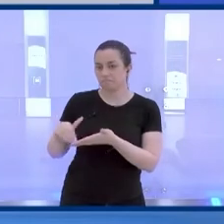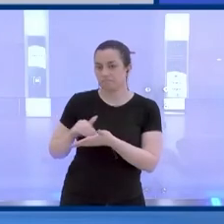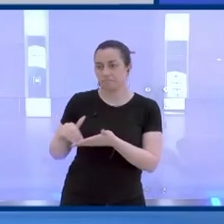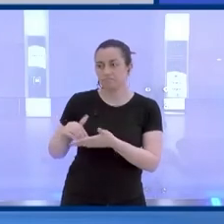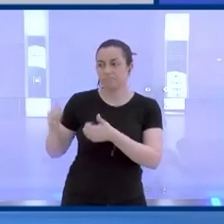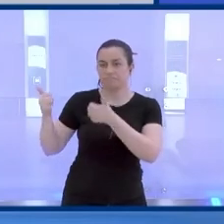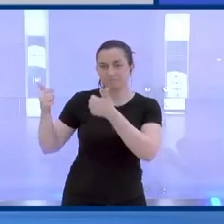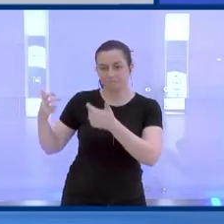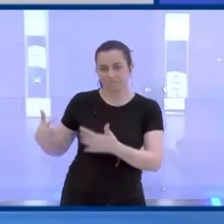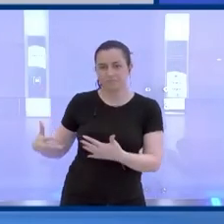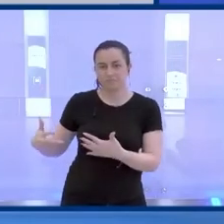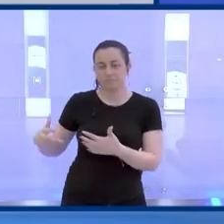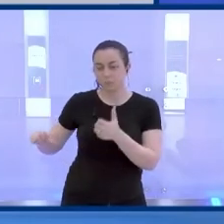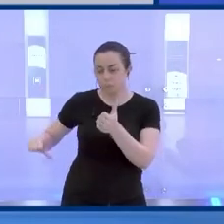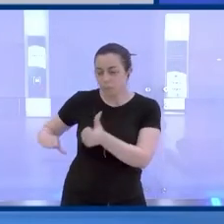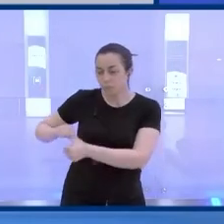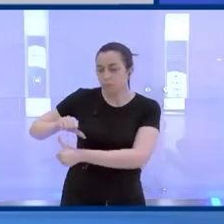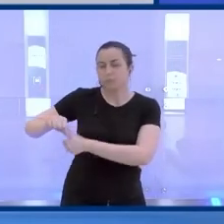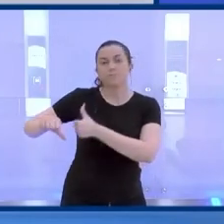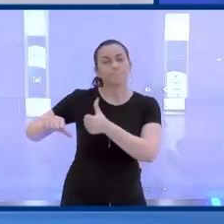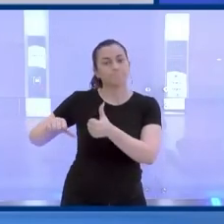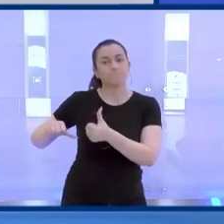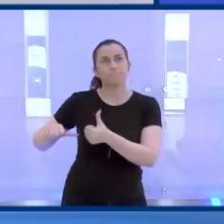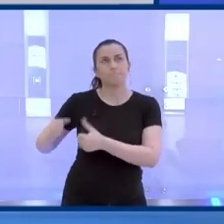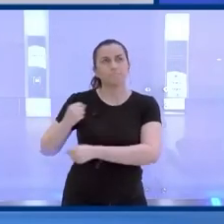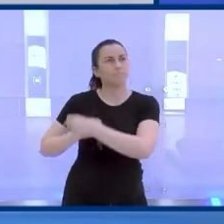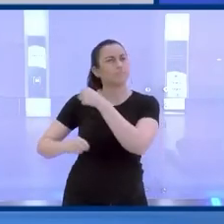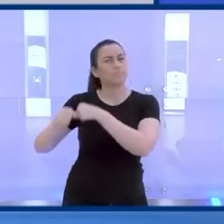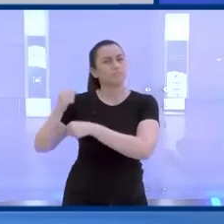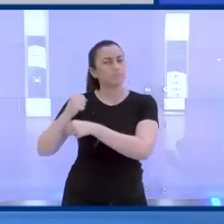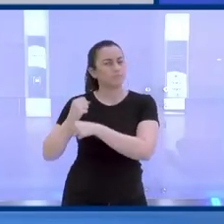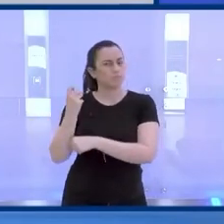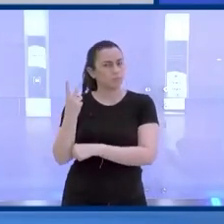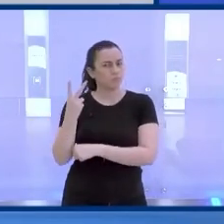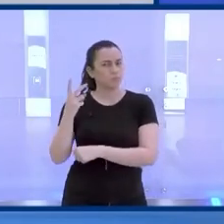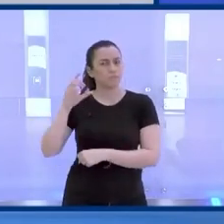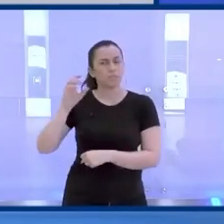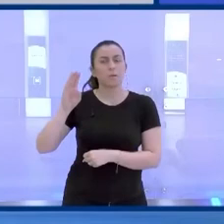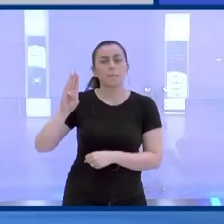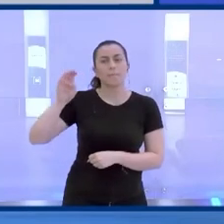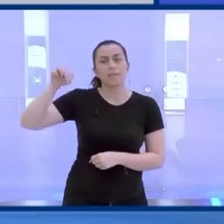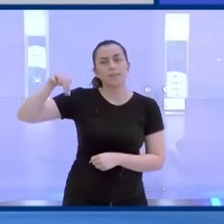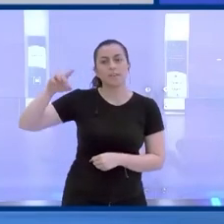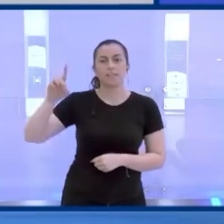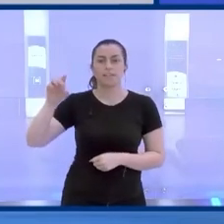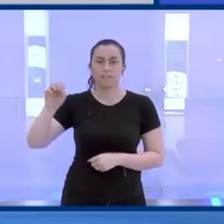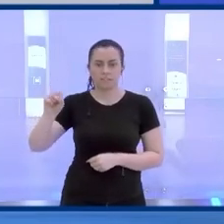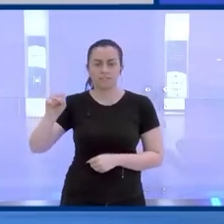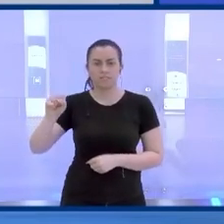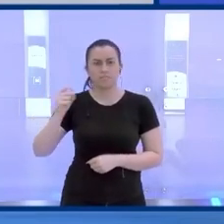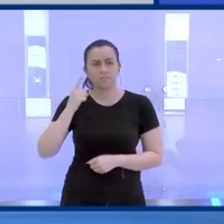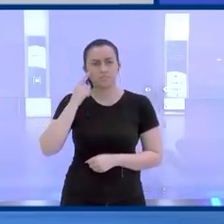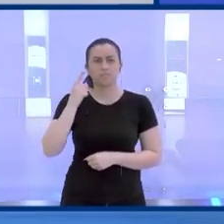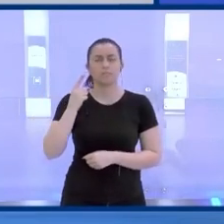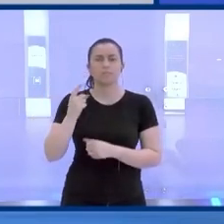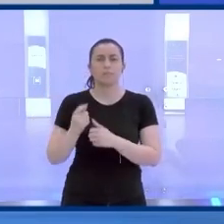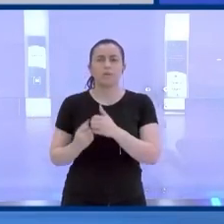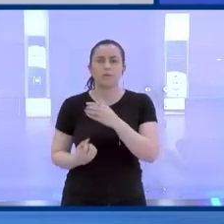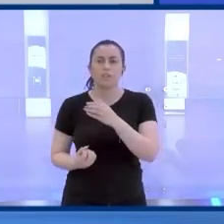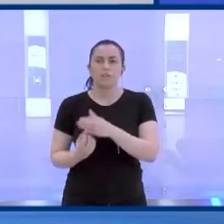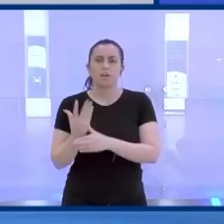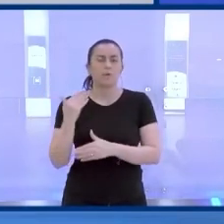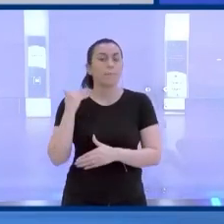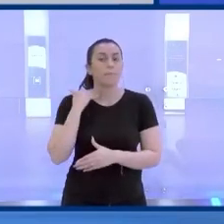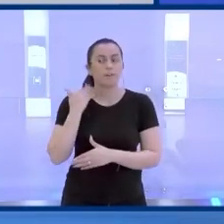transformação. 2 anos atrás, decidimos, no BNDES, montar o que chamamos de banco de serviços para